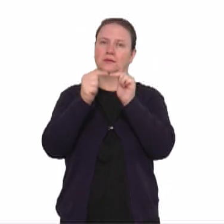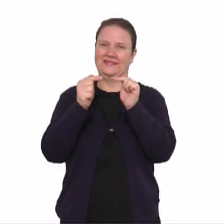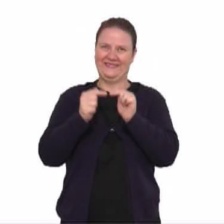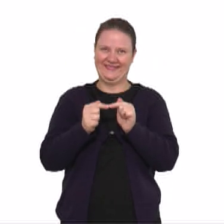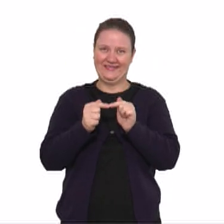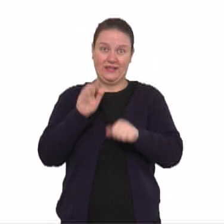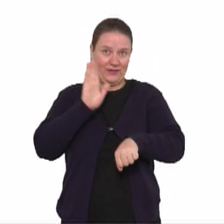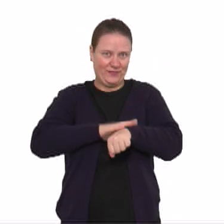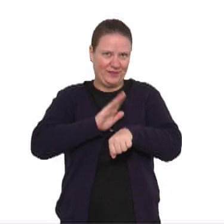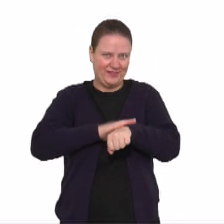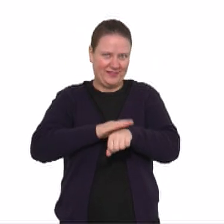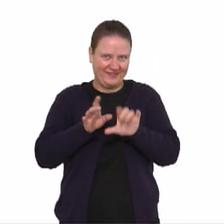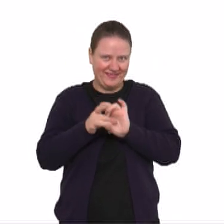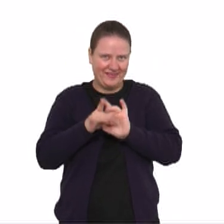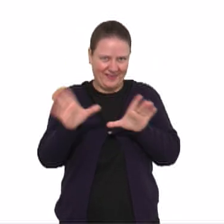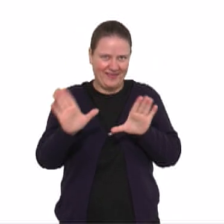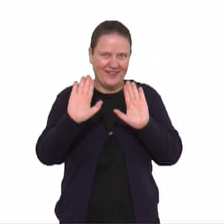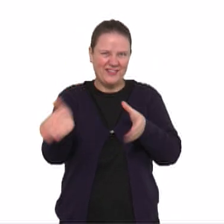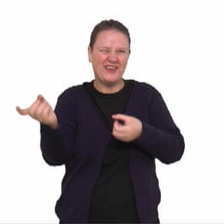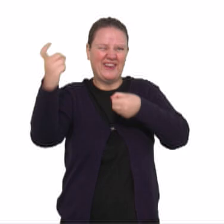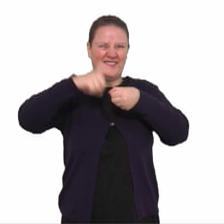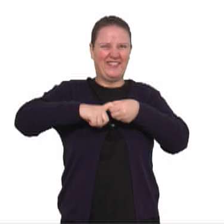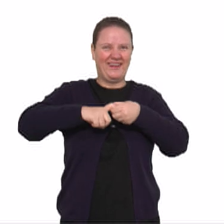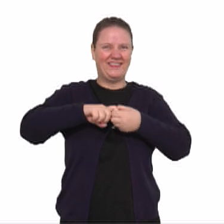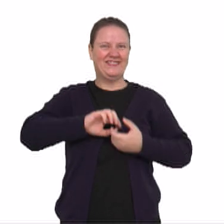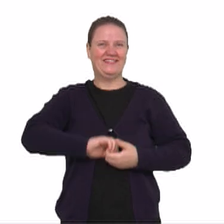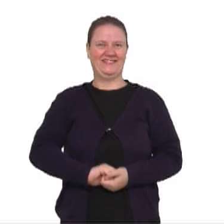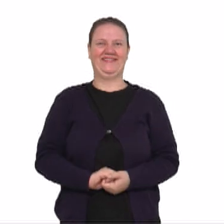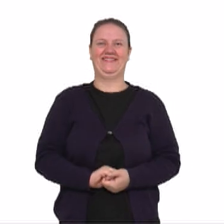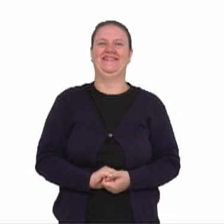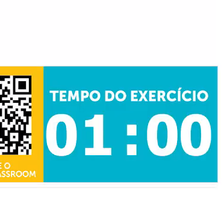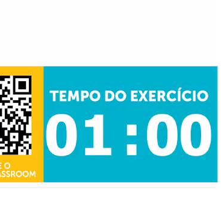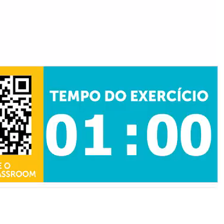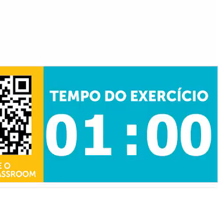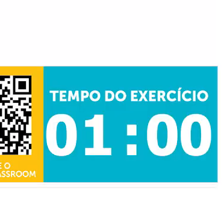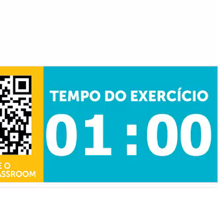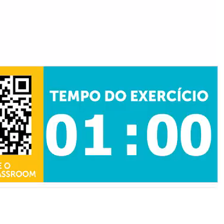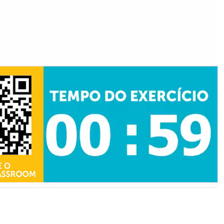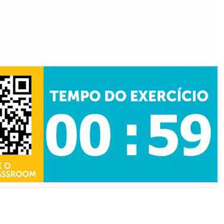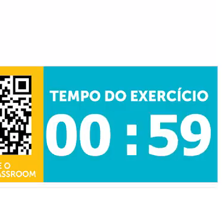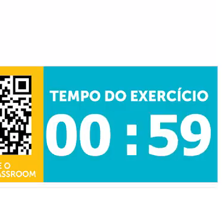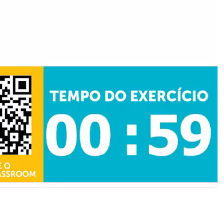para vocês, belezinha? Até daqui a pouco!